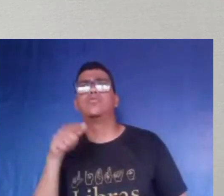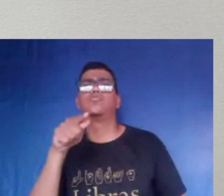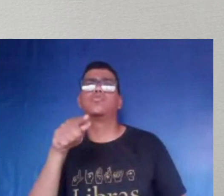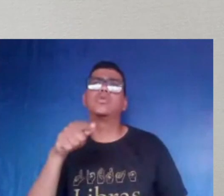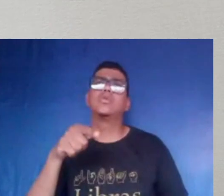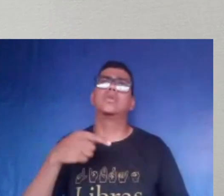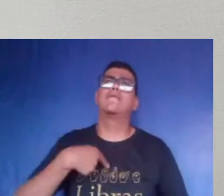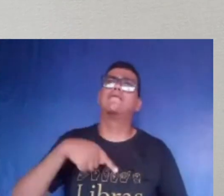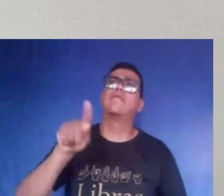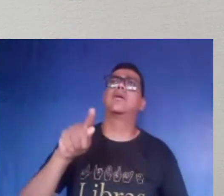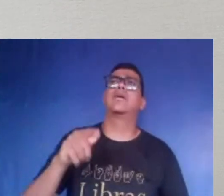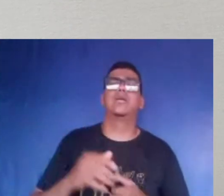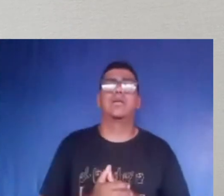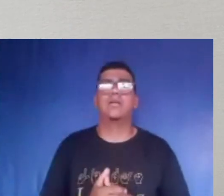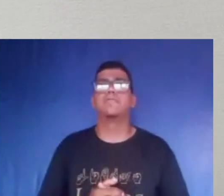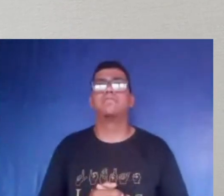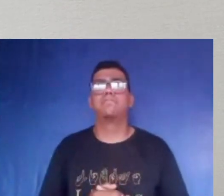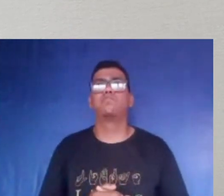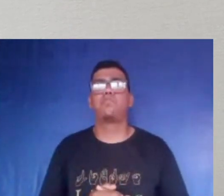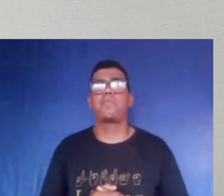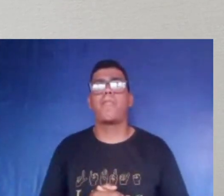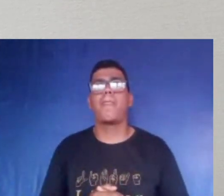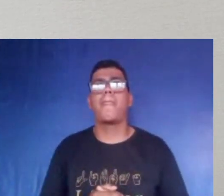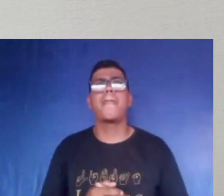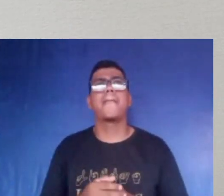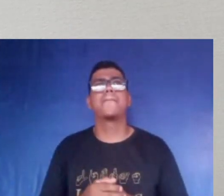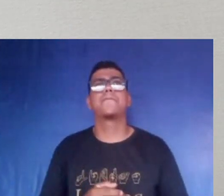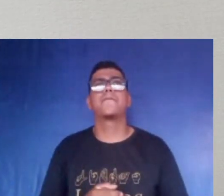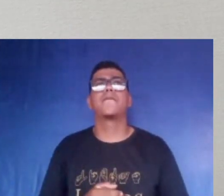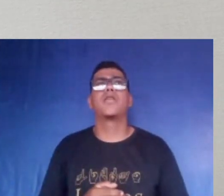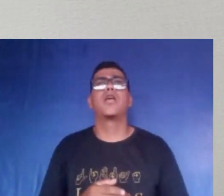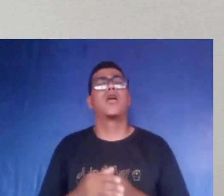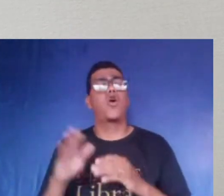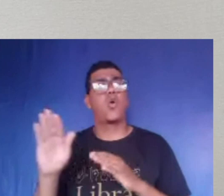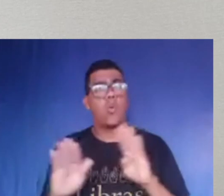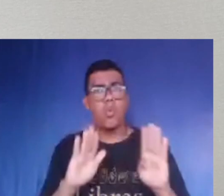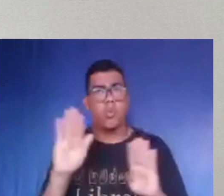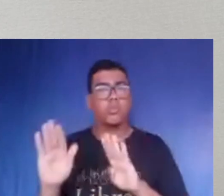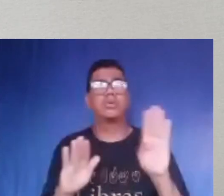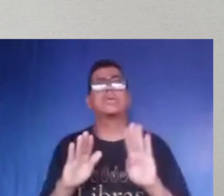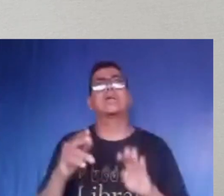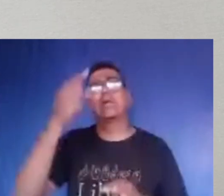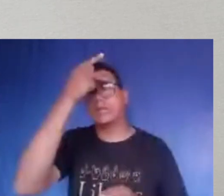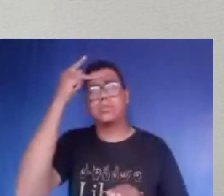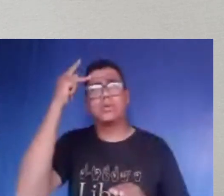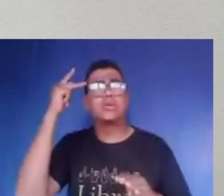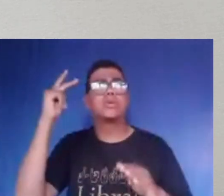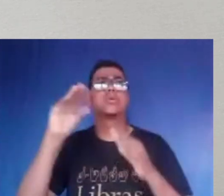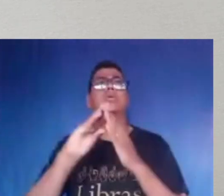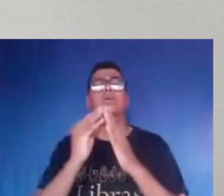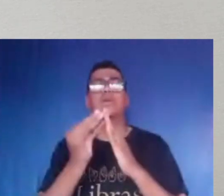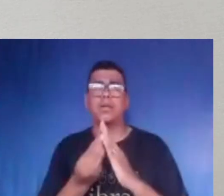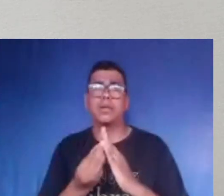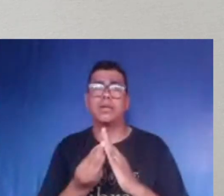dessas igrejas, a necessidade dos povos de buscarem a Deus, de se voltarem para o Senhor, de se arrependerem dos seus maus